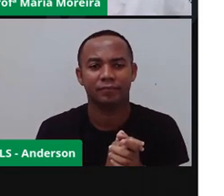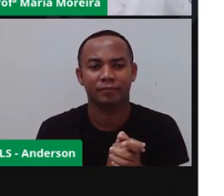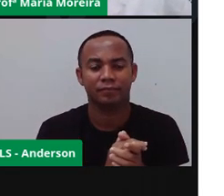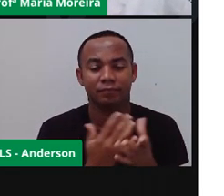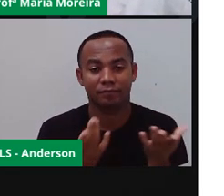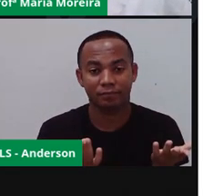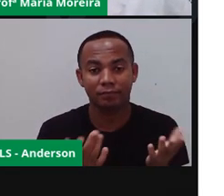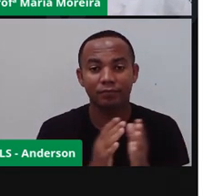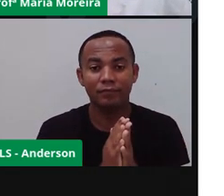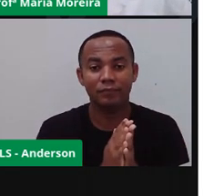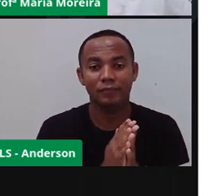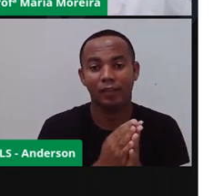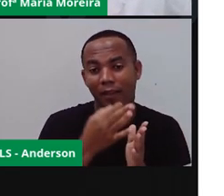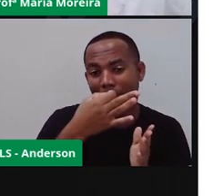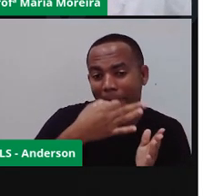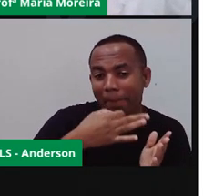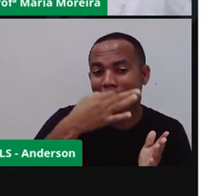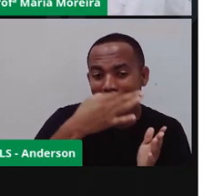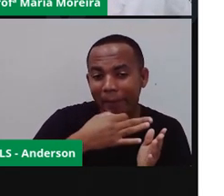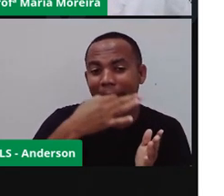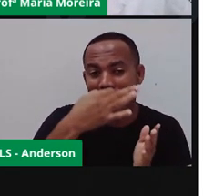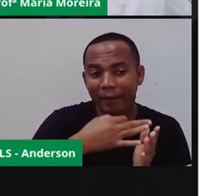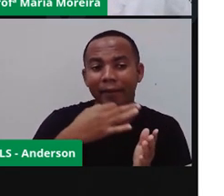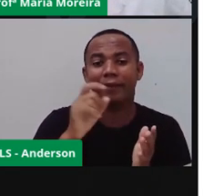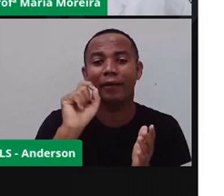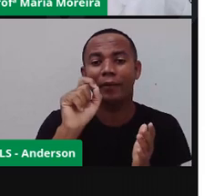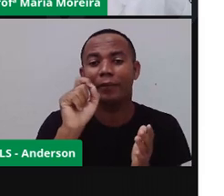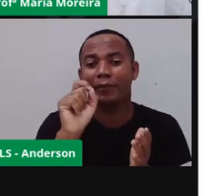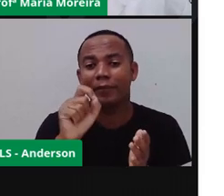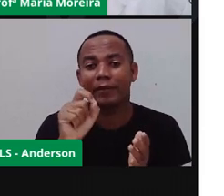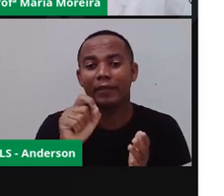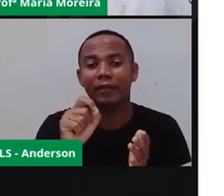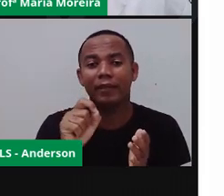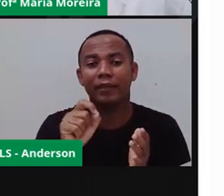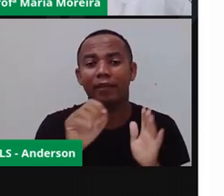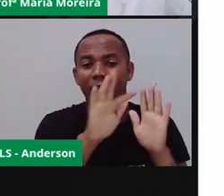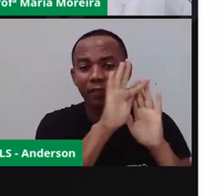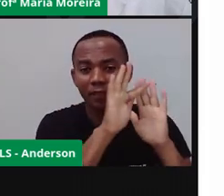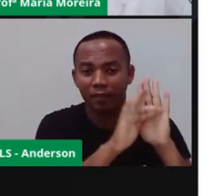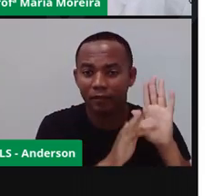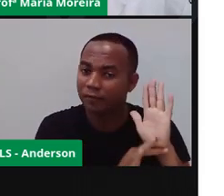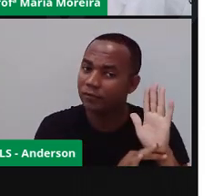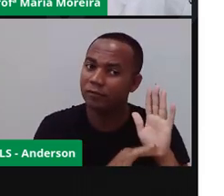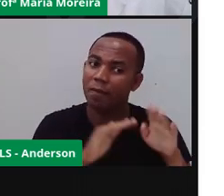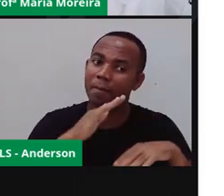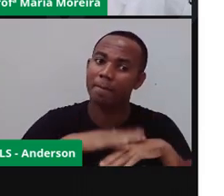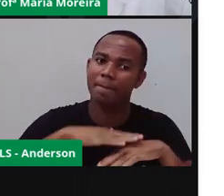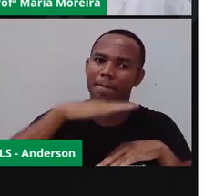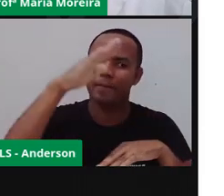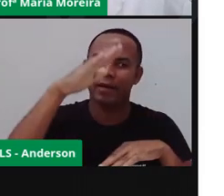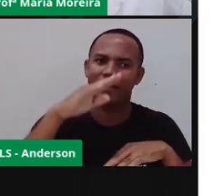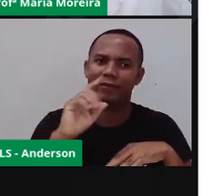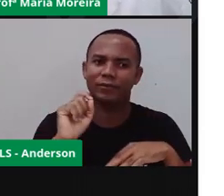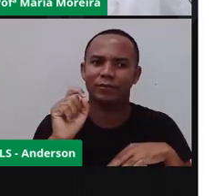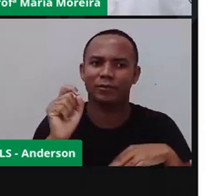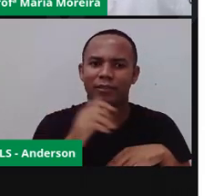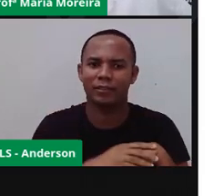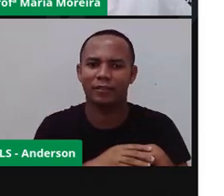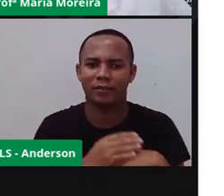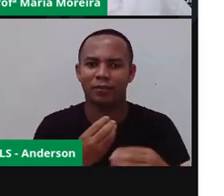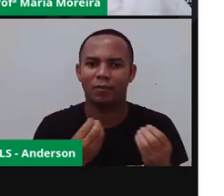A charge é muito mais do que um simples gênero textual. Ela é, sobretudo, um